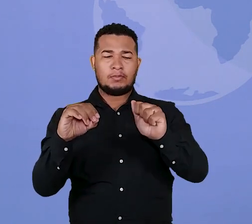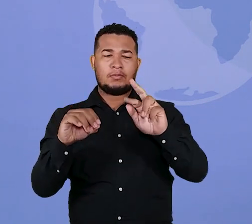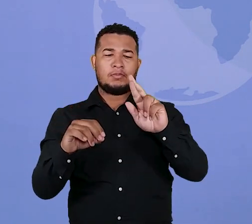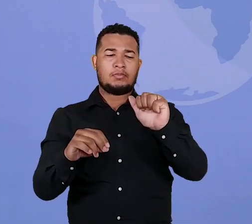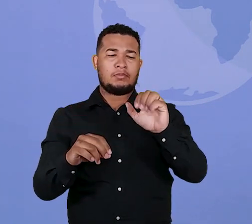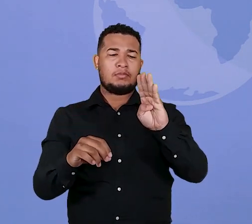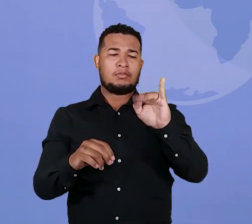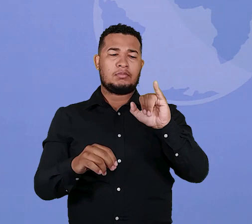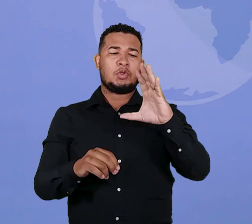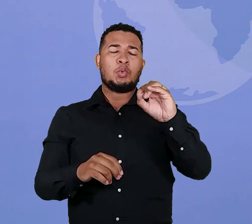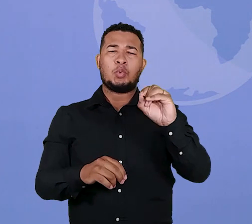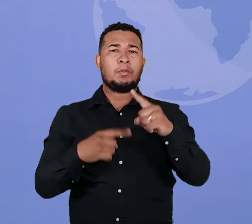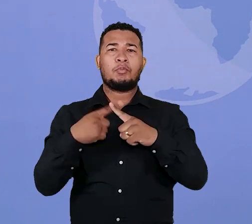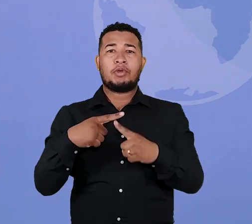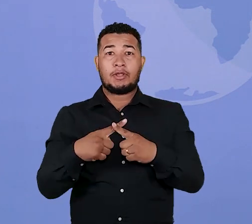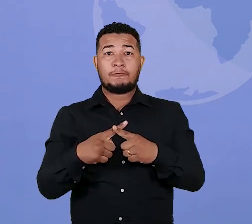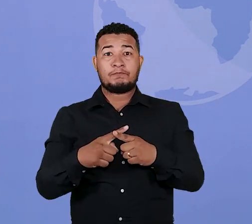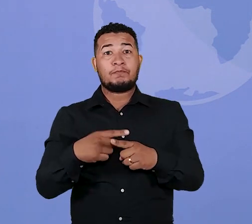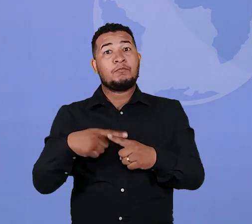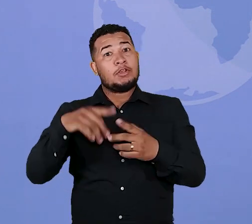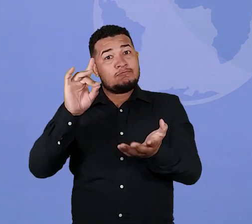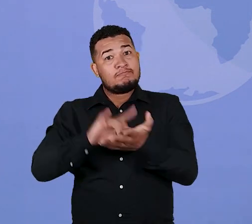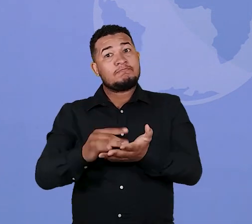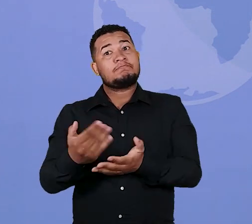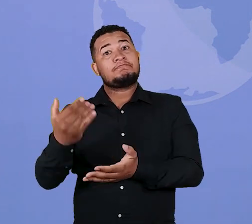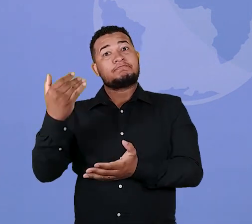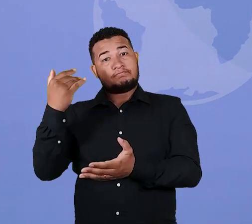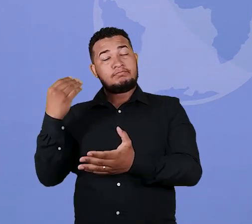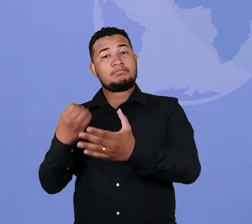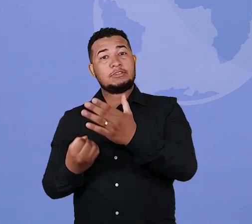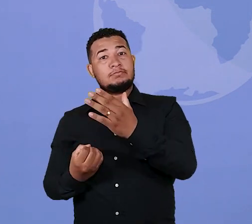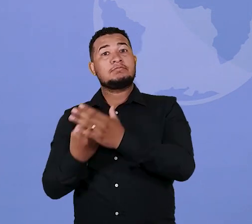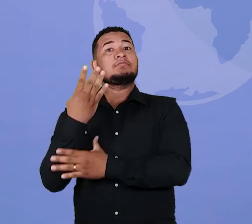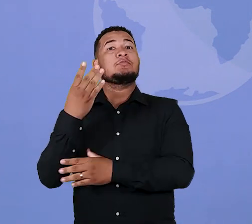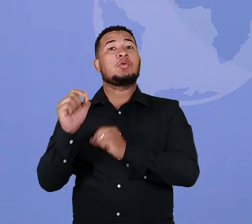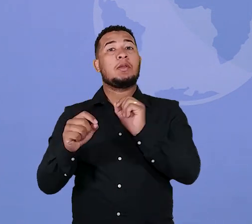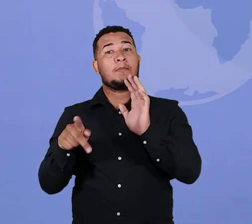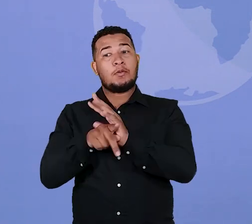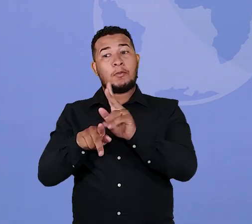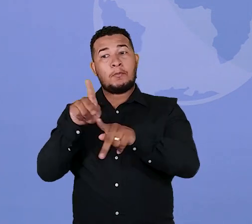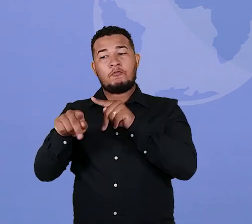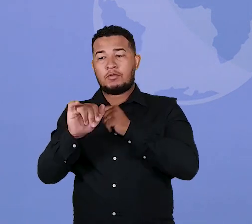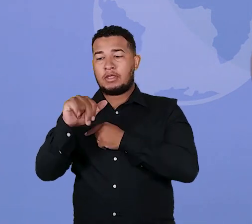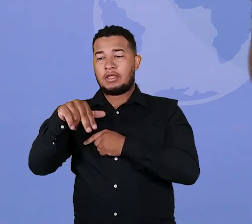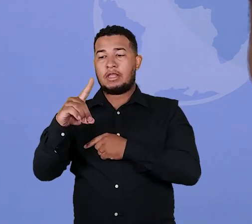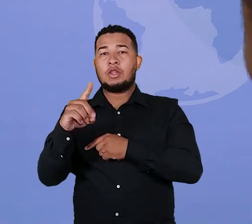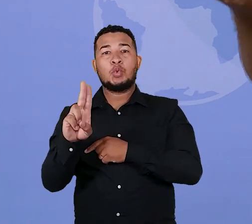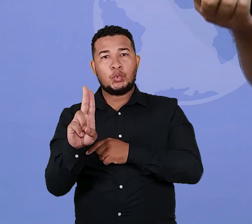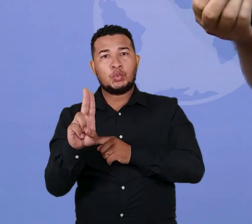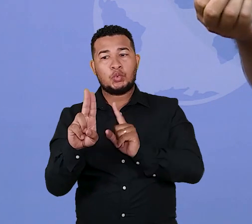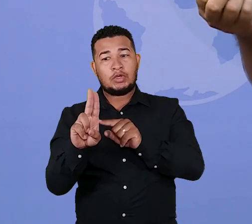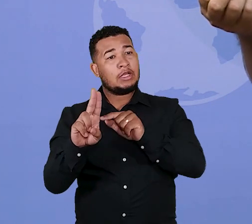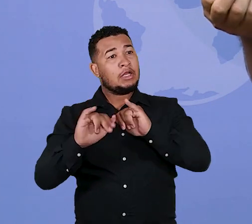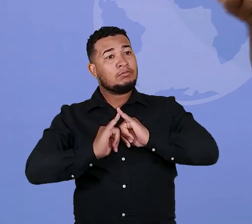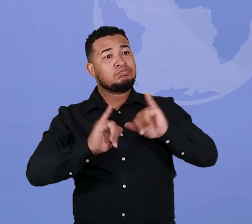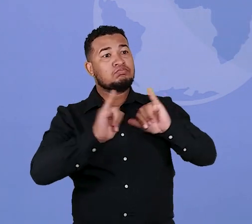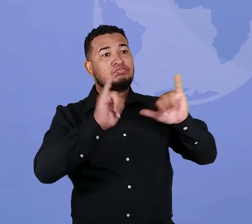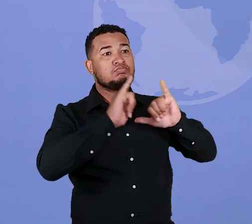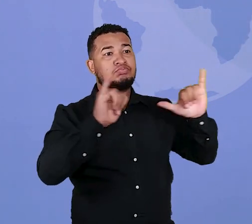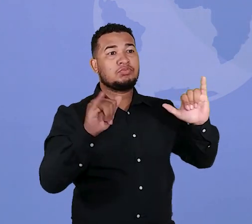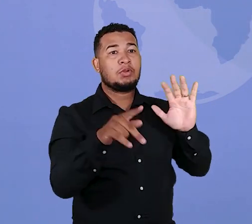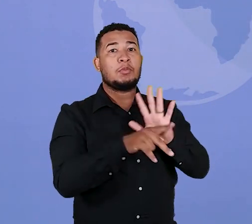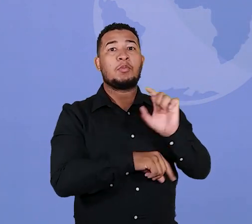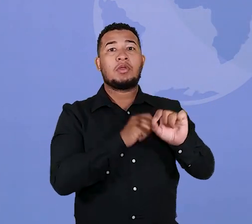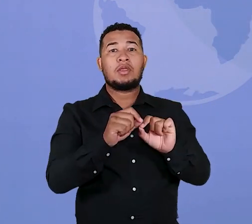indo-arábico? Porque foram inventados pelo hindu e divulgado